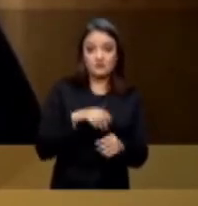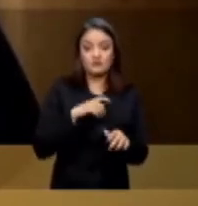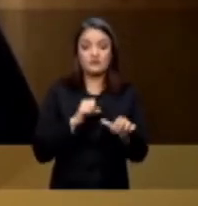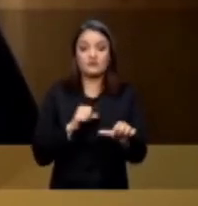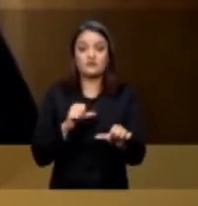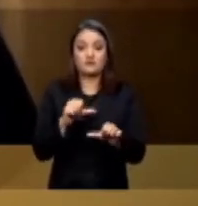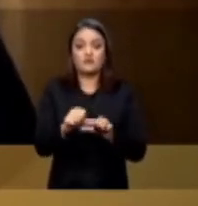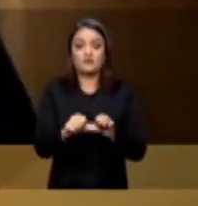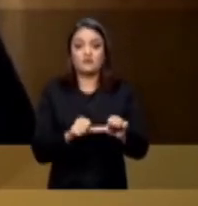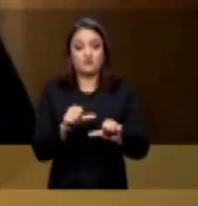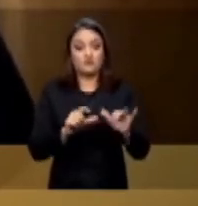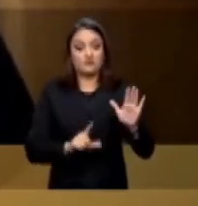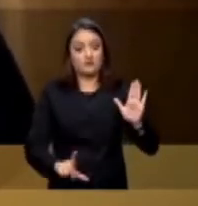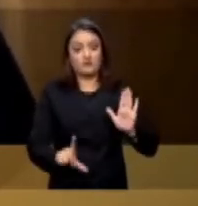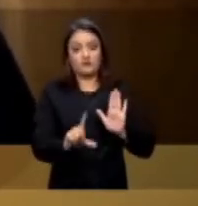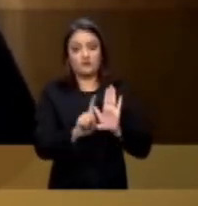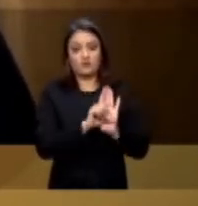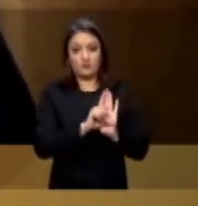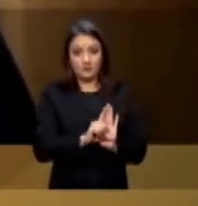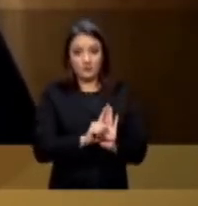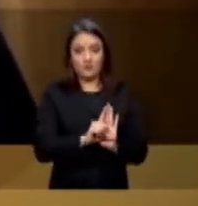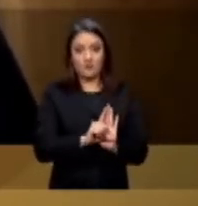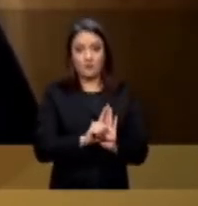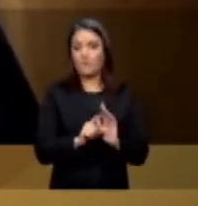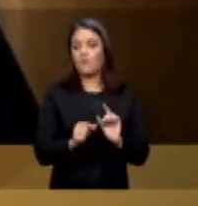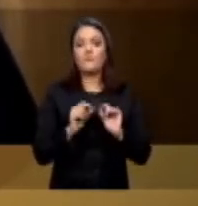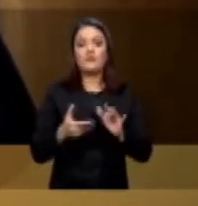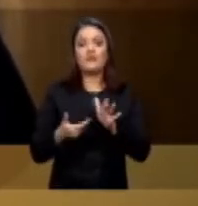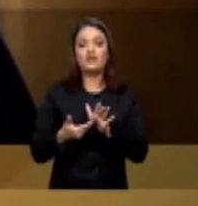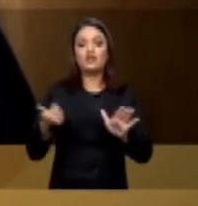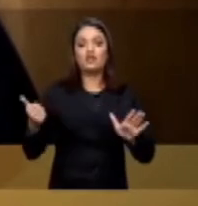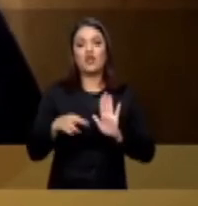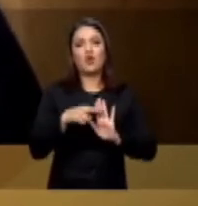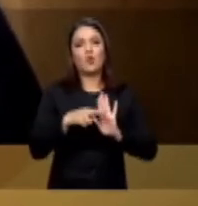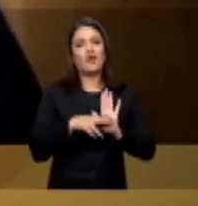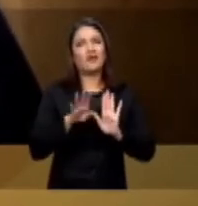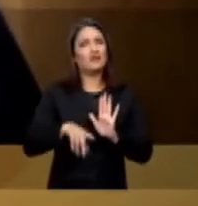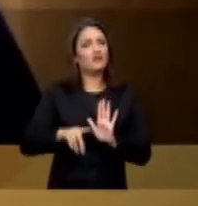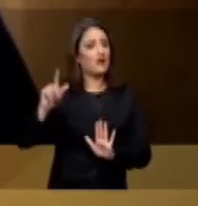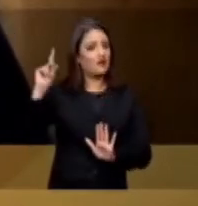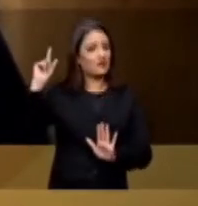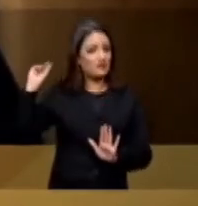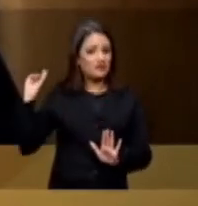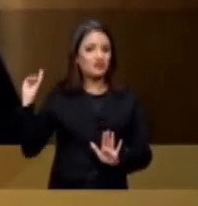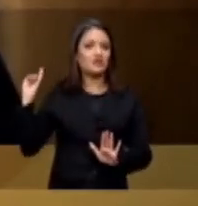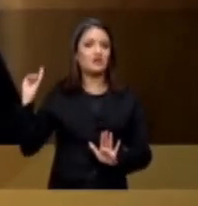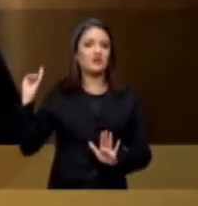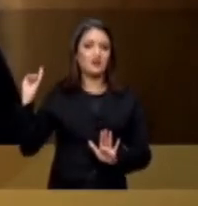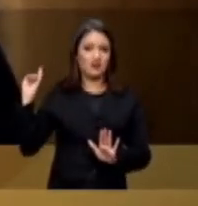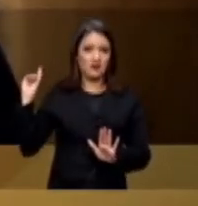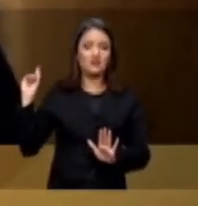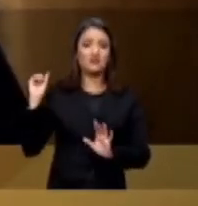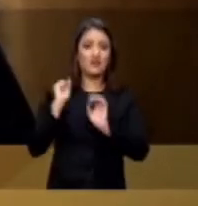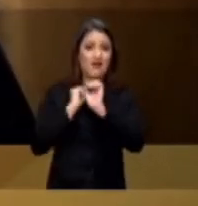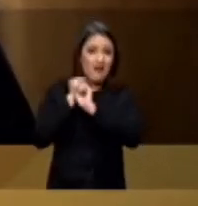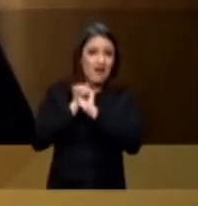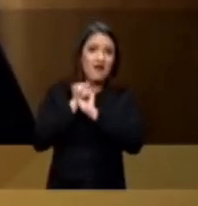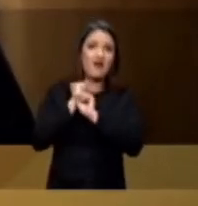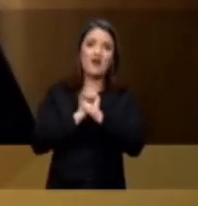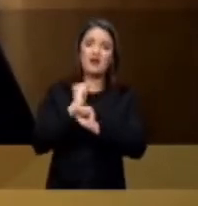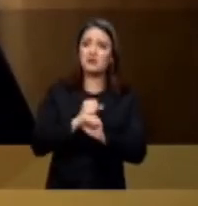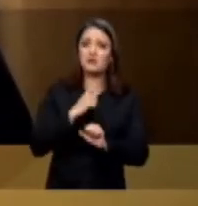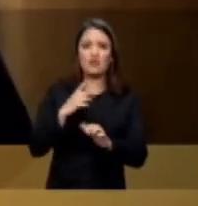modifique a legislação eleitoral, retirando uma regra antiga, vetusta, que funciona há